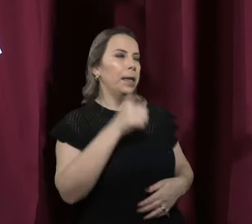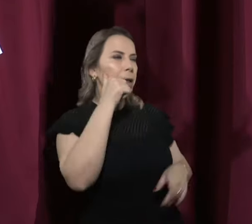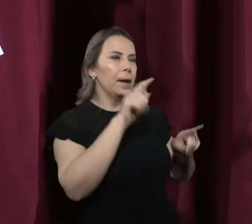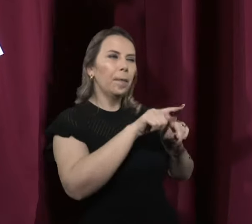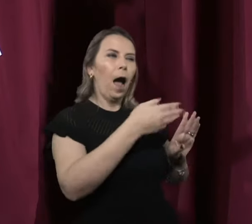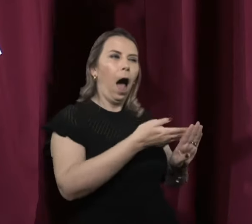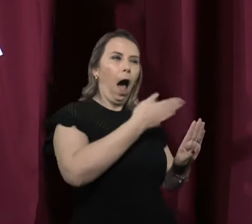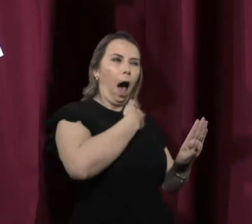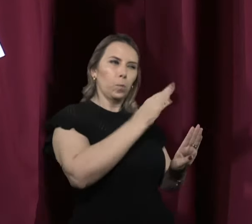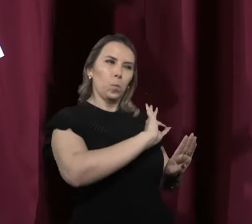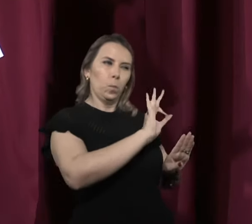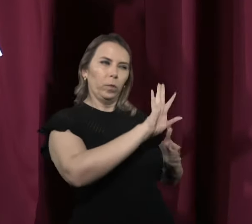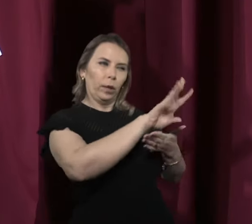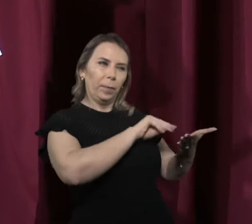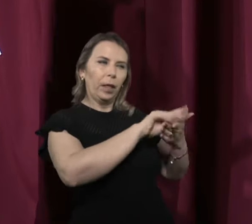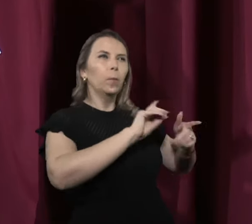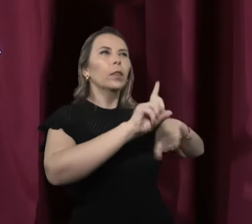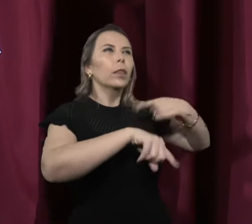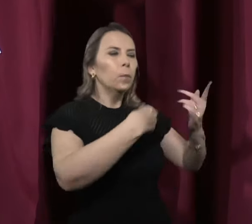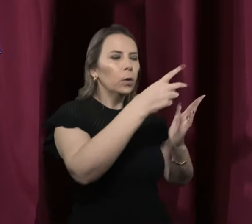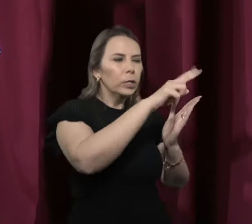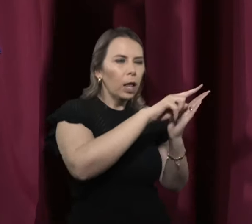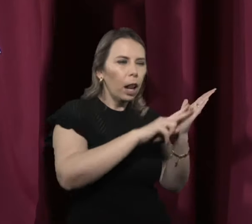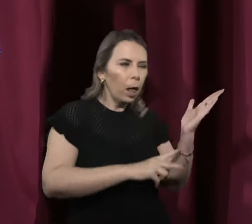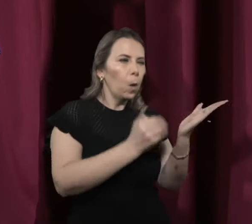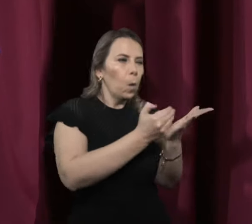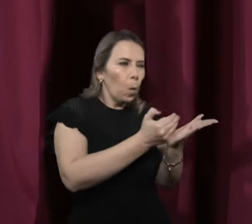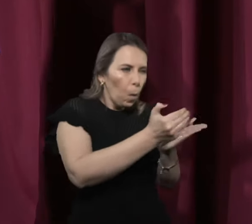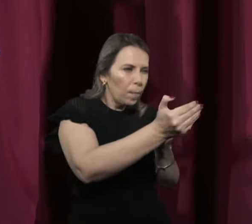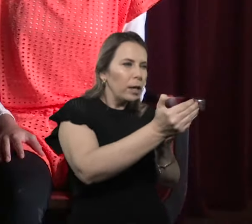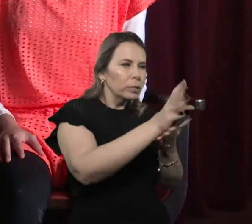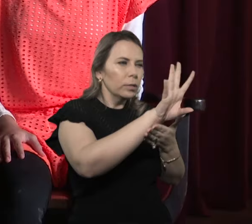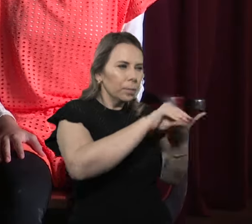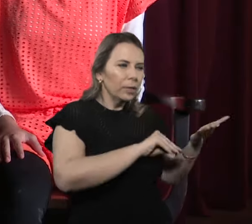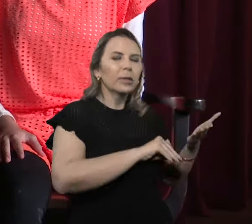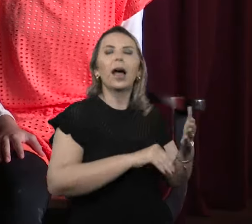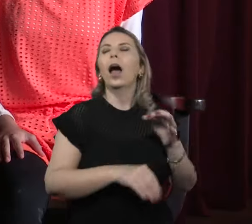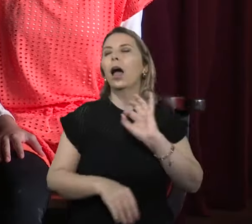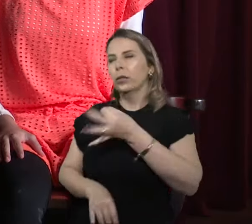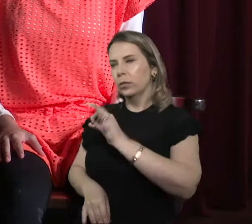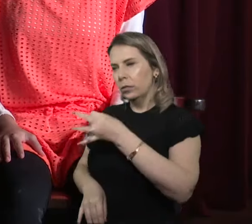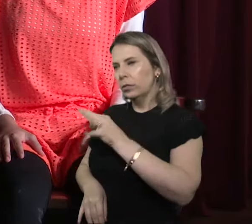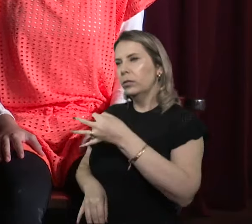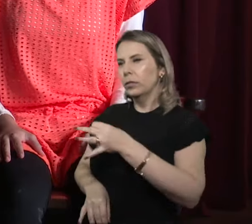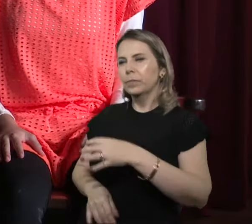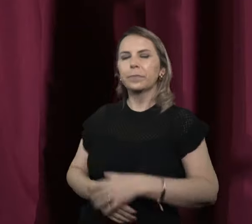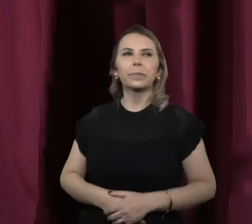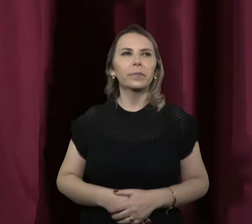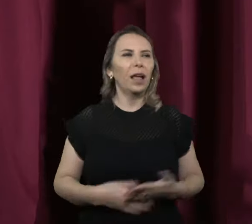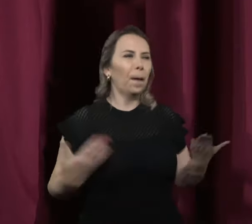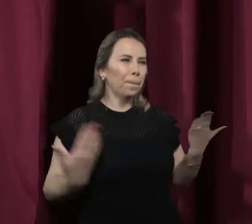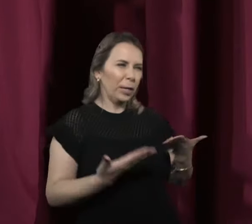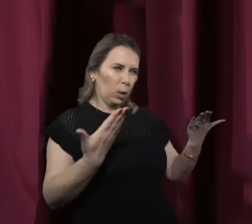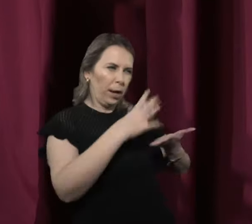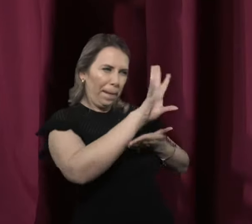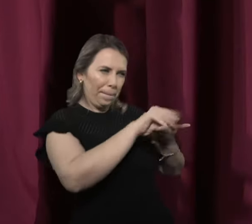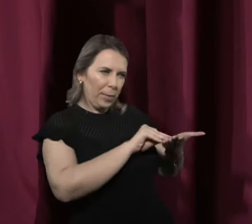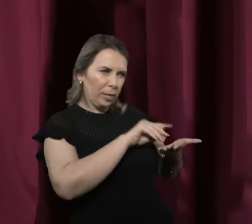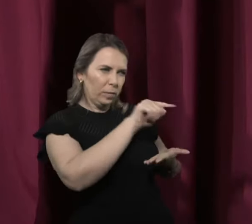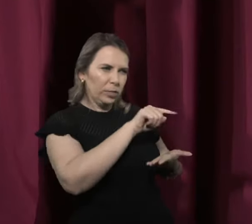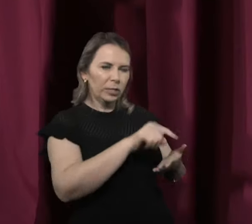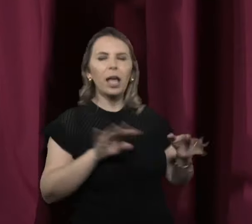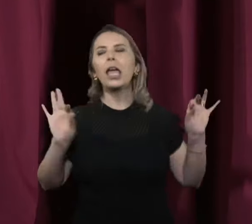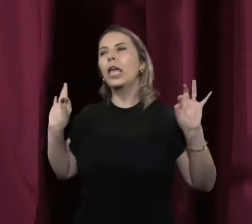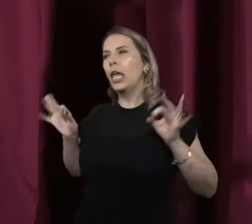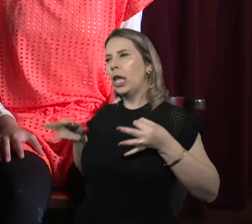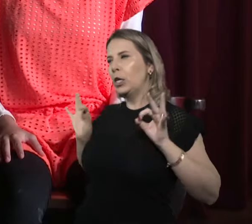Então ela não te imitava antes disso, foi só depois de ler o texto? Isso, exatamente. Mas agora ela tá te